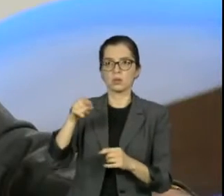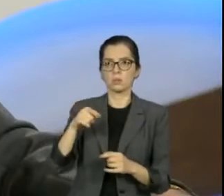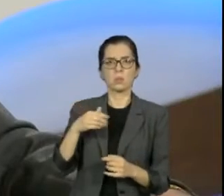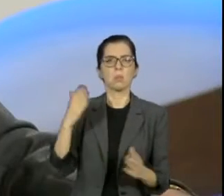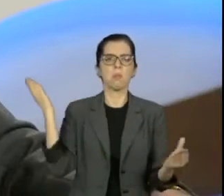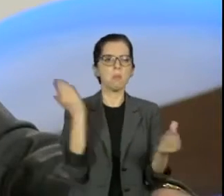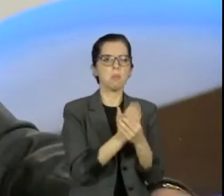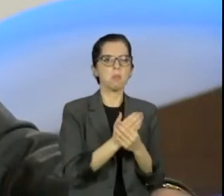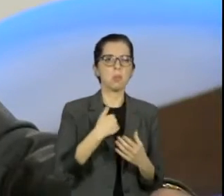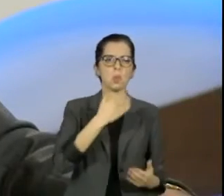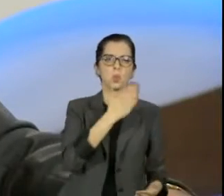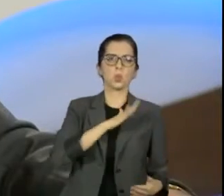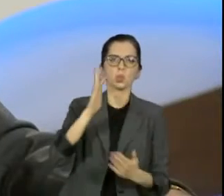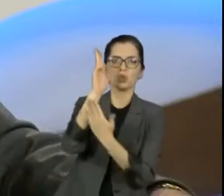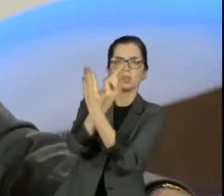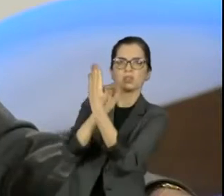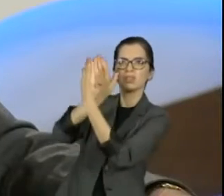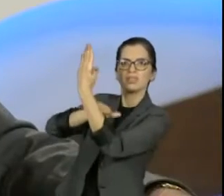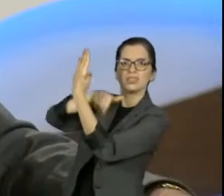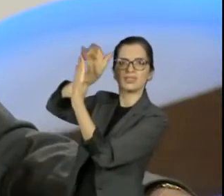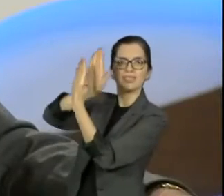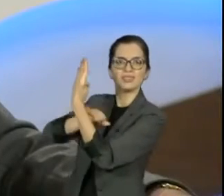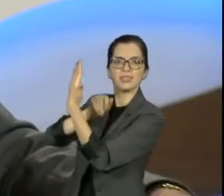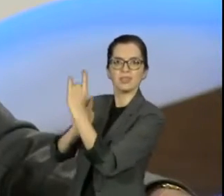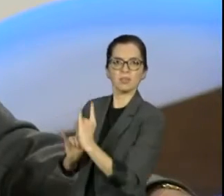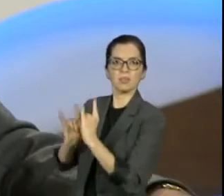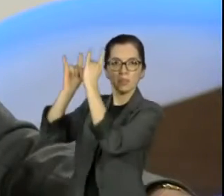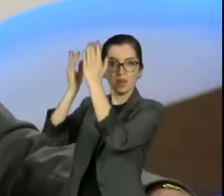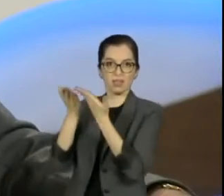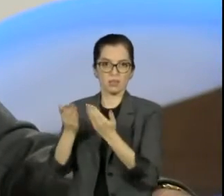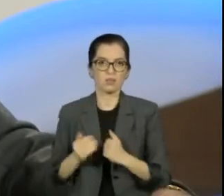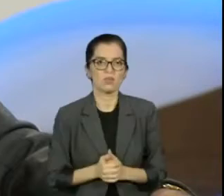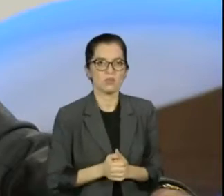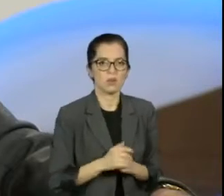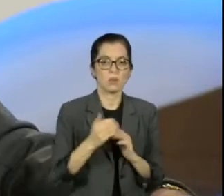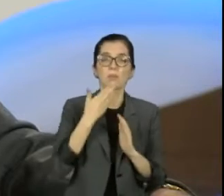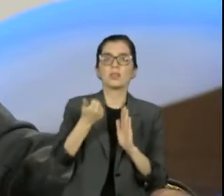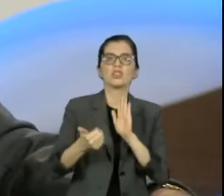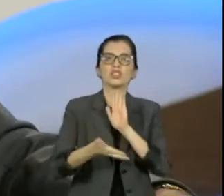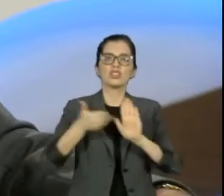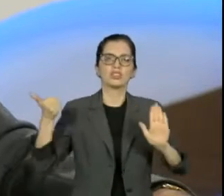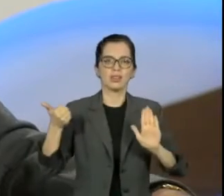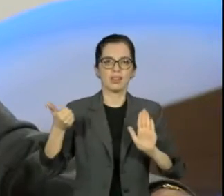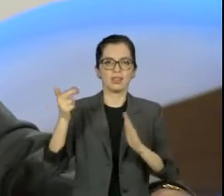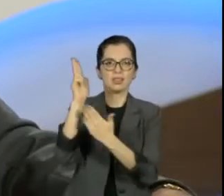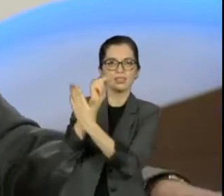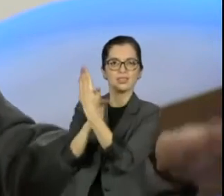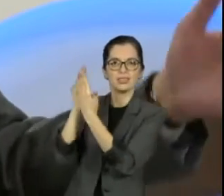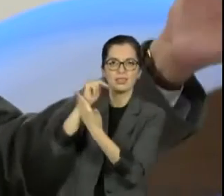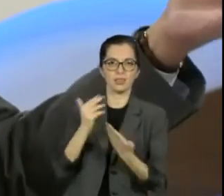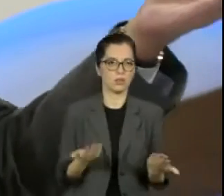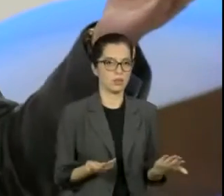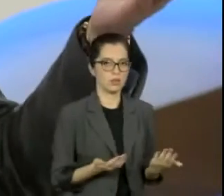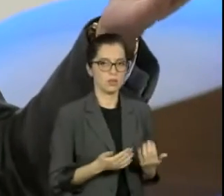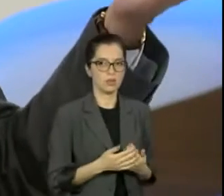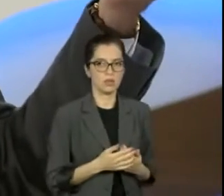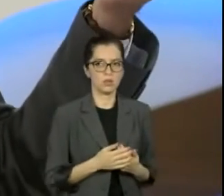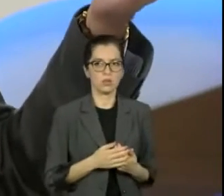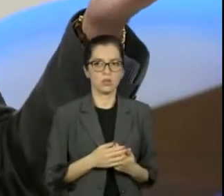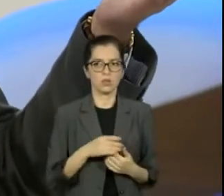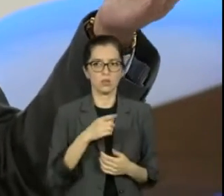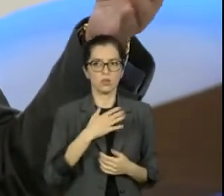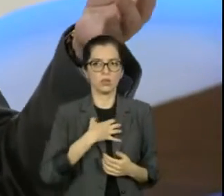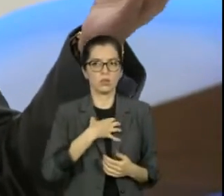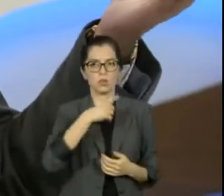desse boçal. Não passa do boçaloide. Entendeu? O que você vai